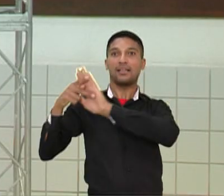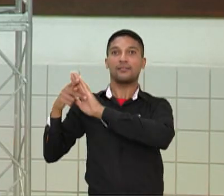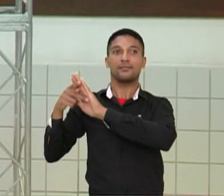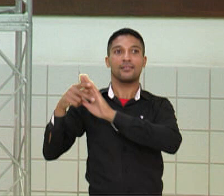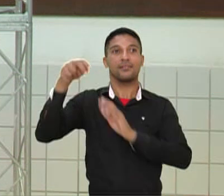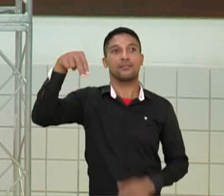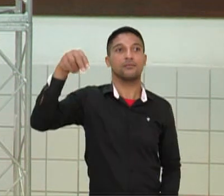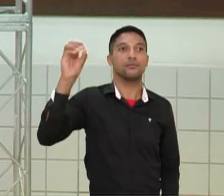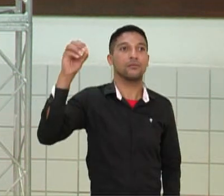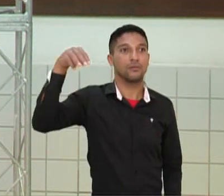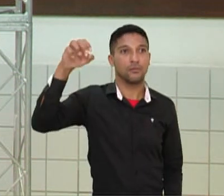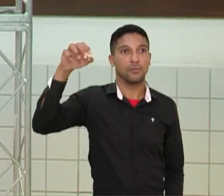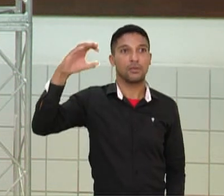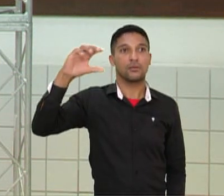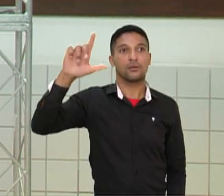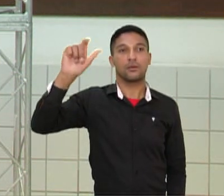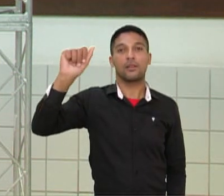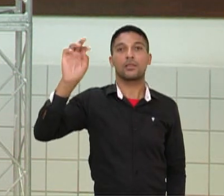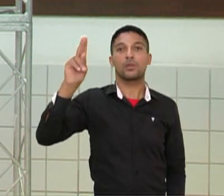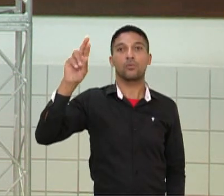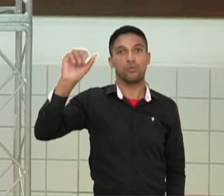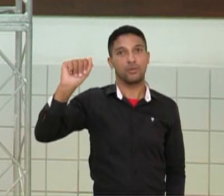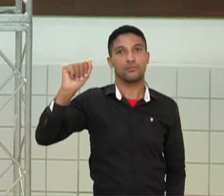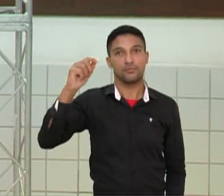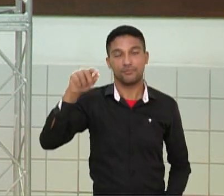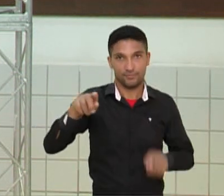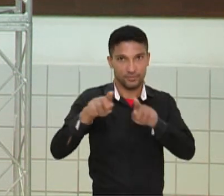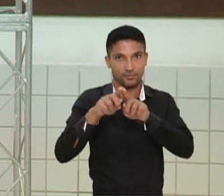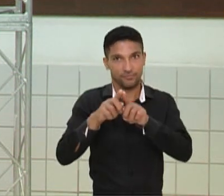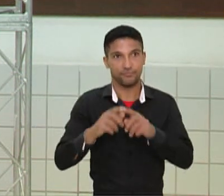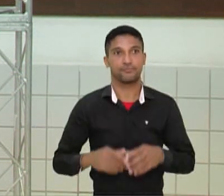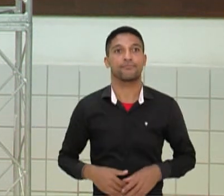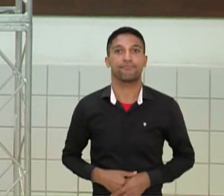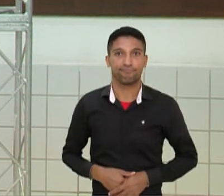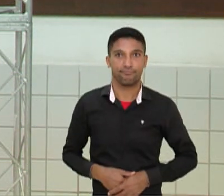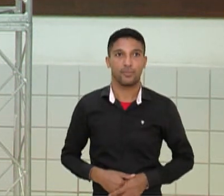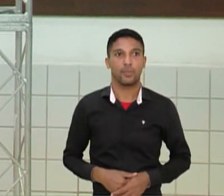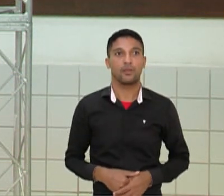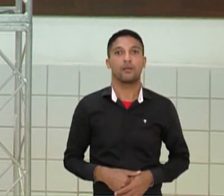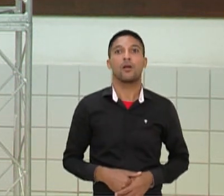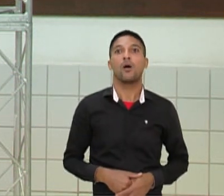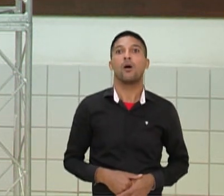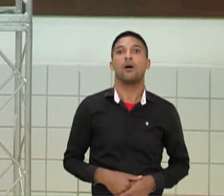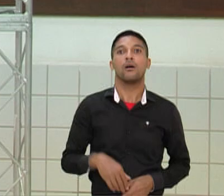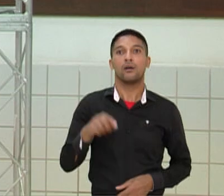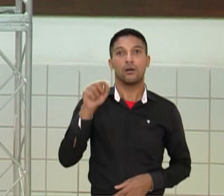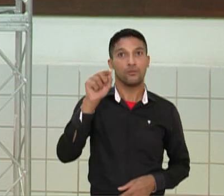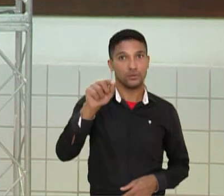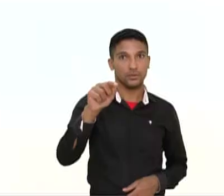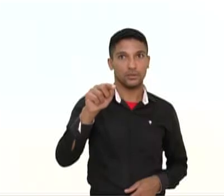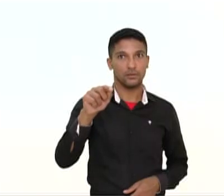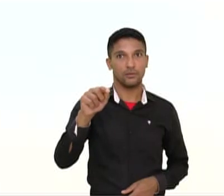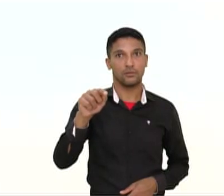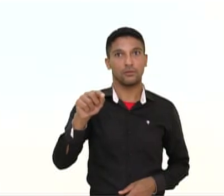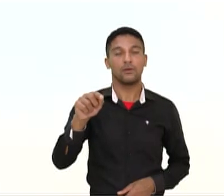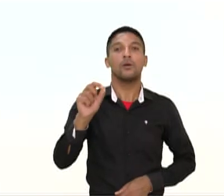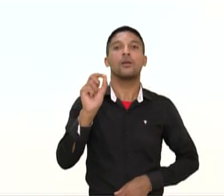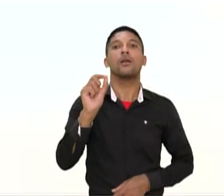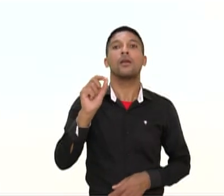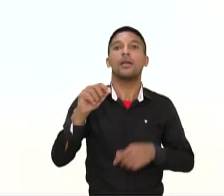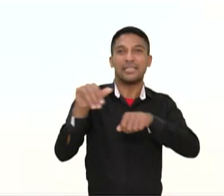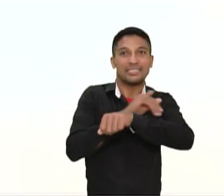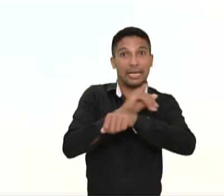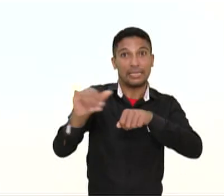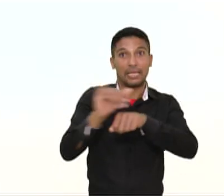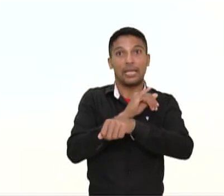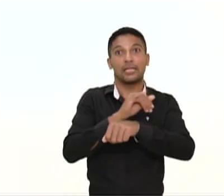gente. Nós não precisamos trabalhar com fórmulas. Vamos aprender a deduzir essas fórmulas, porque vai ficar muito mais